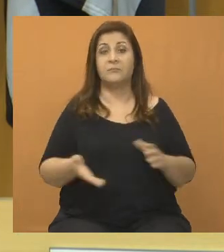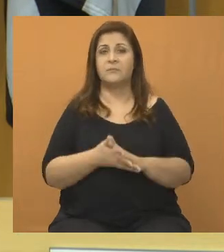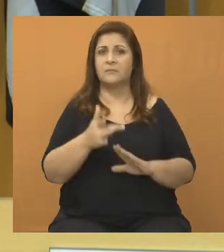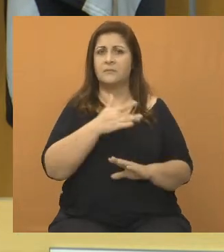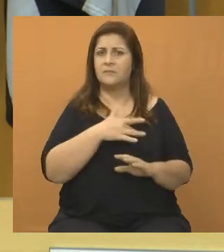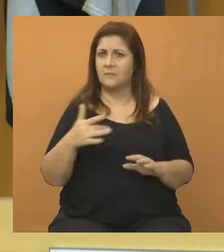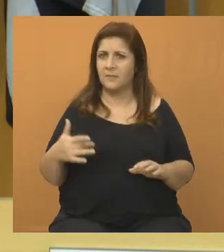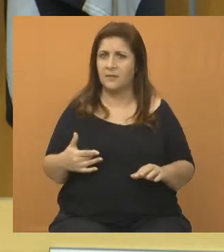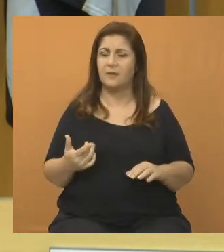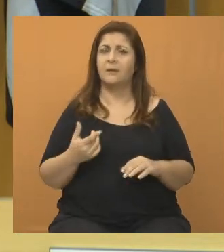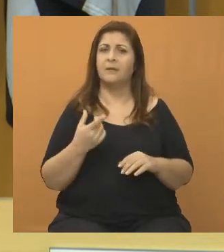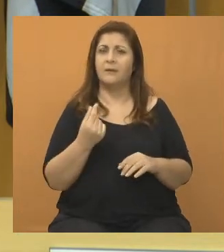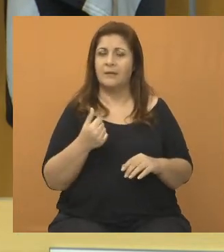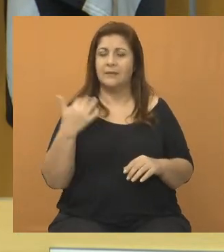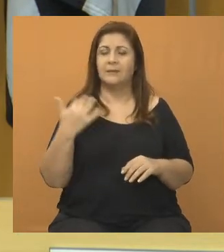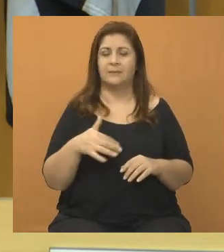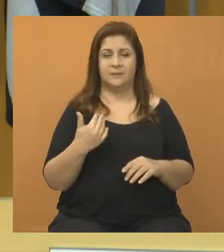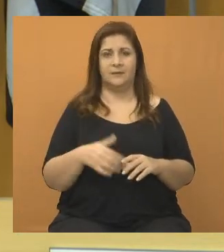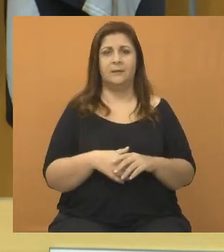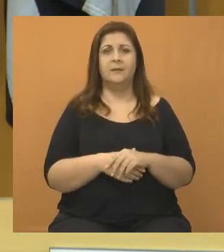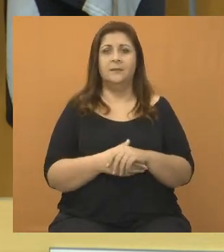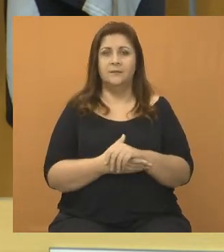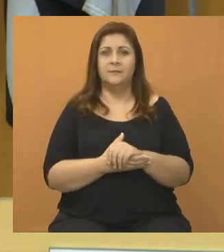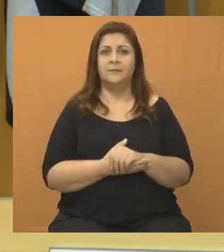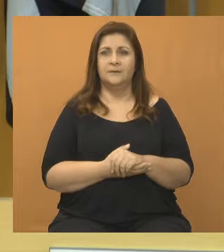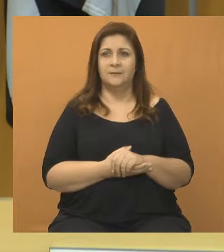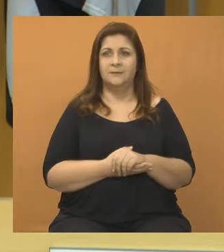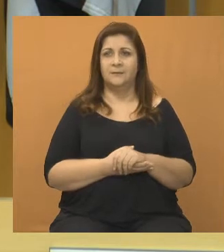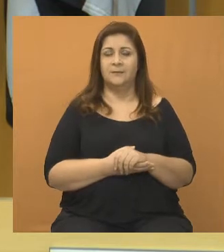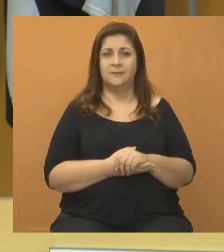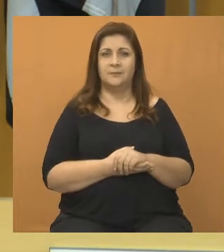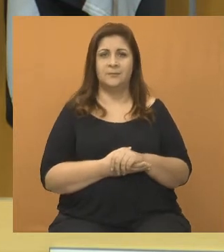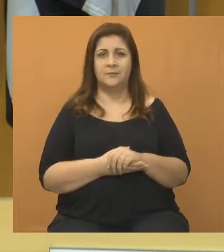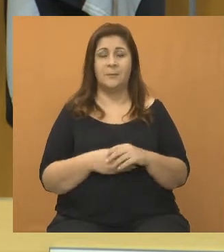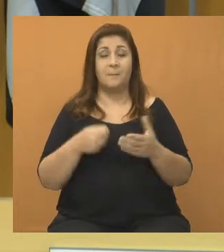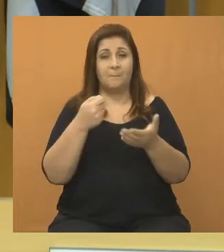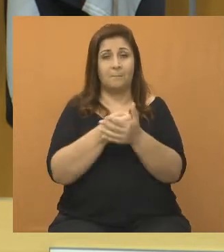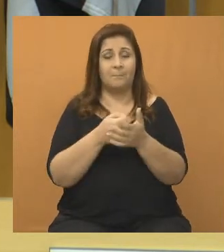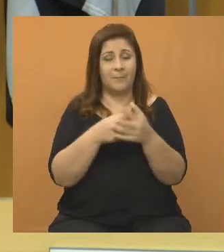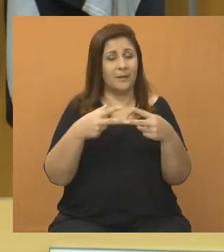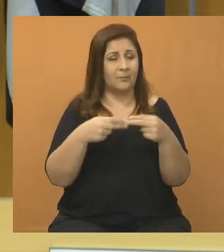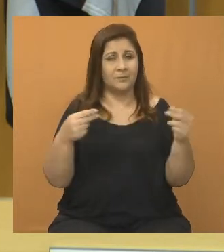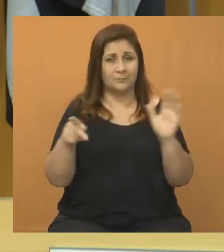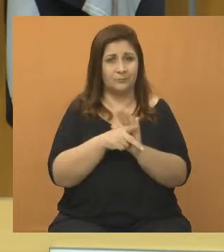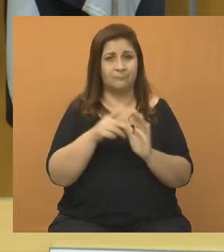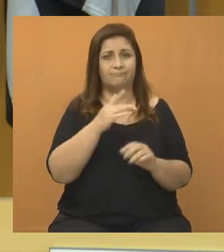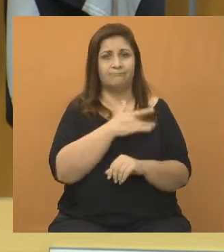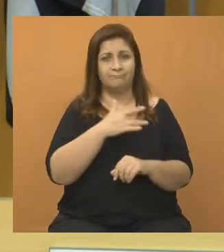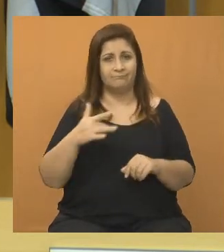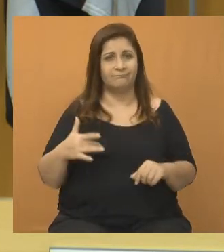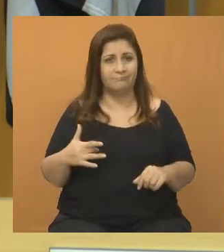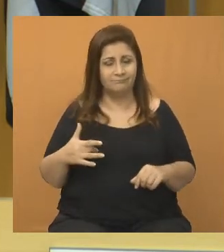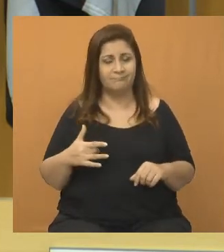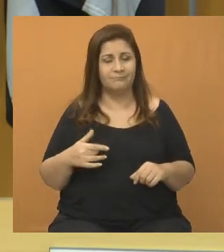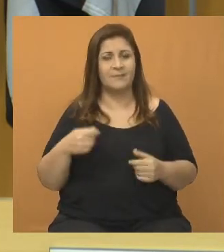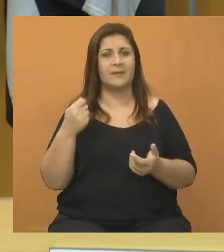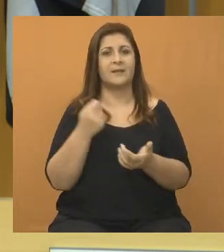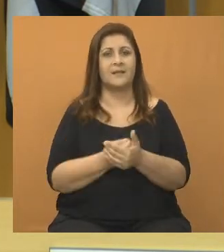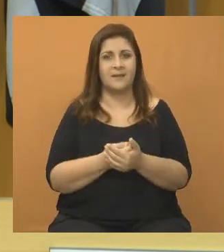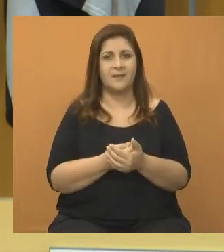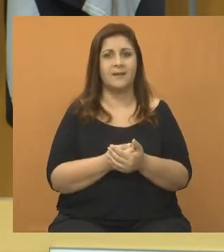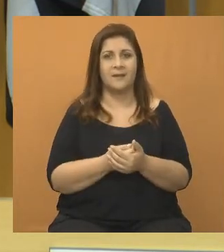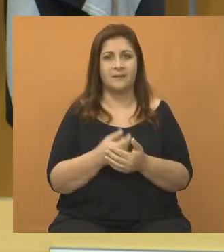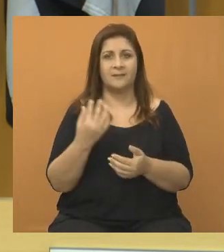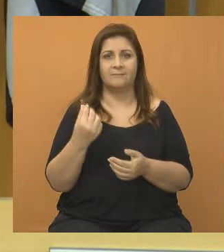é extremamente complexo e o custeio de saúde é muito caro. Você manter um médico, a gente